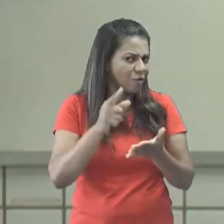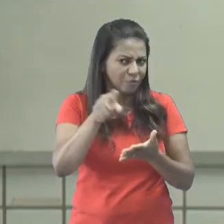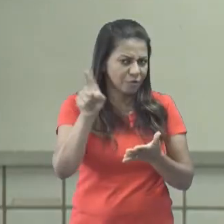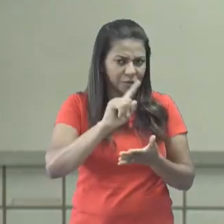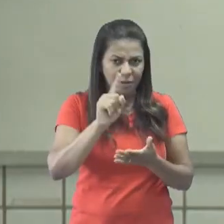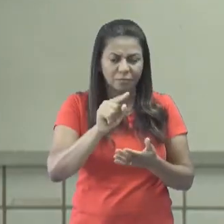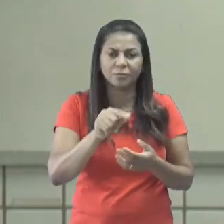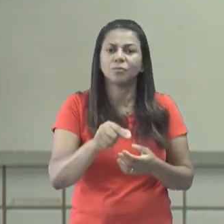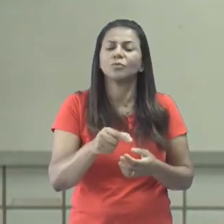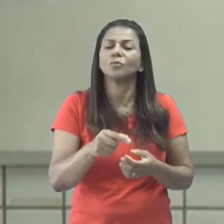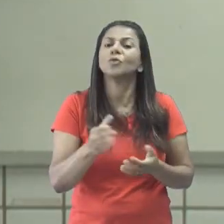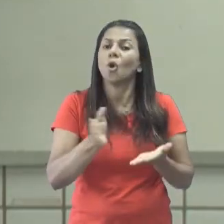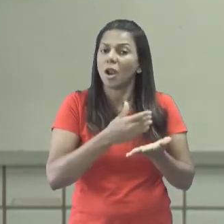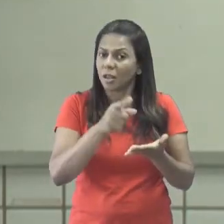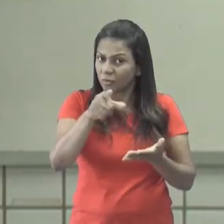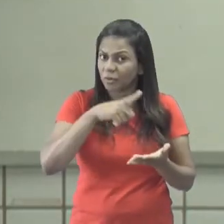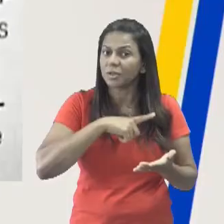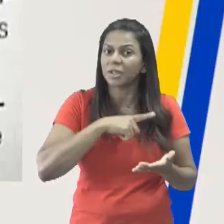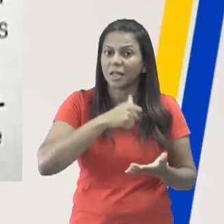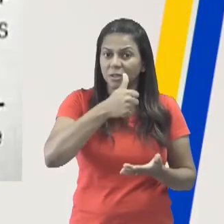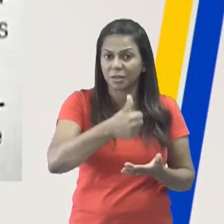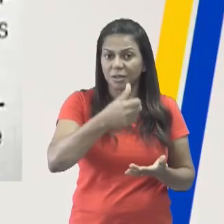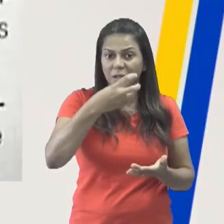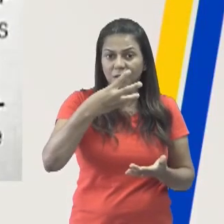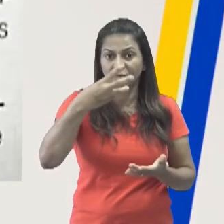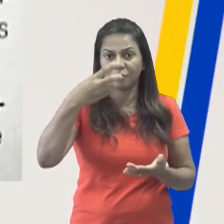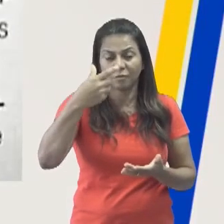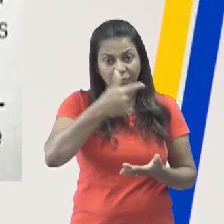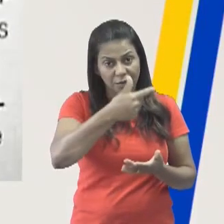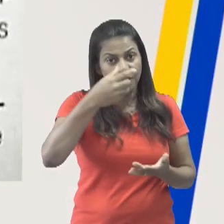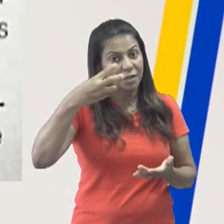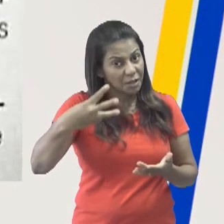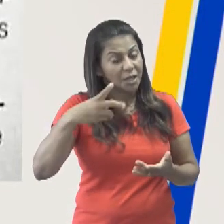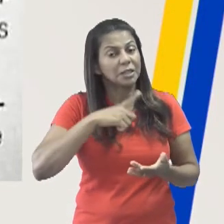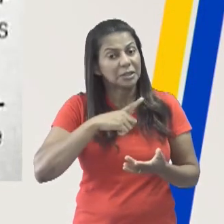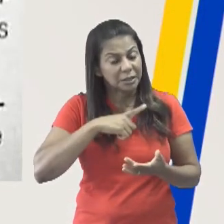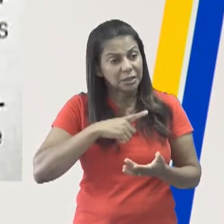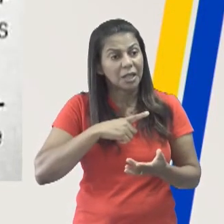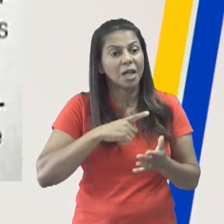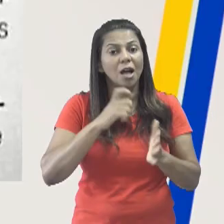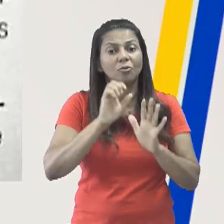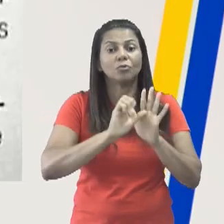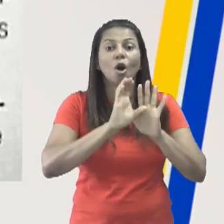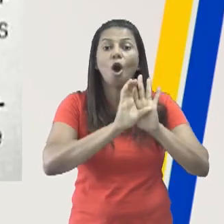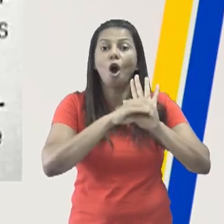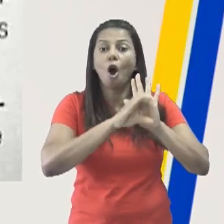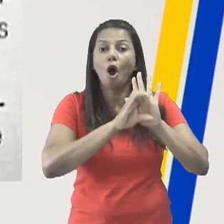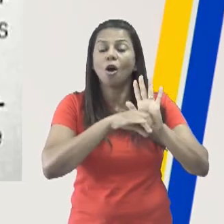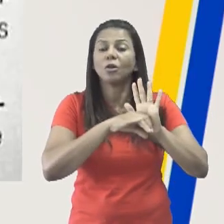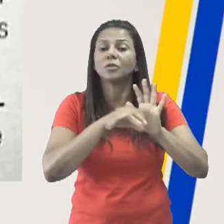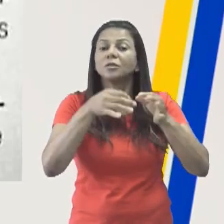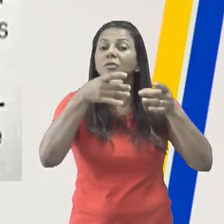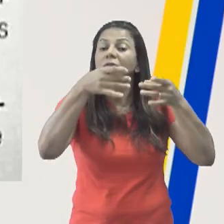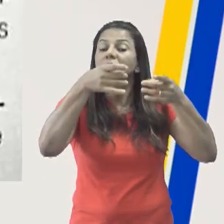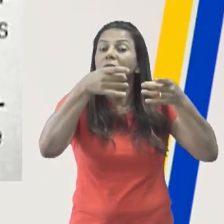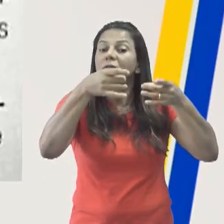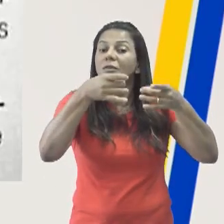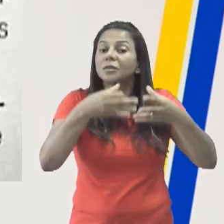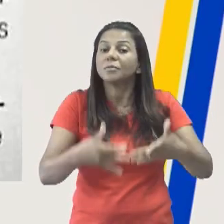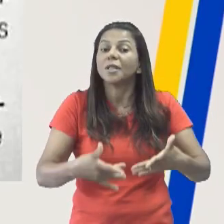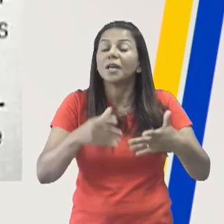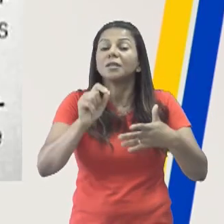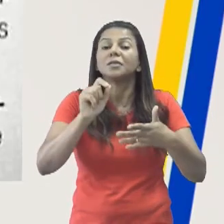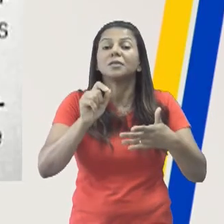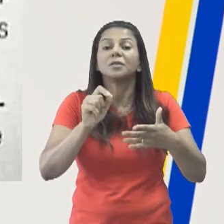Está aqui. Na página 123, vocês têm o conceito e a definição de texto dramático.